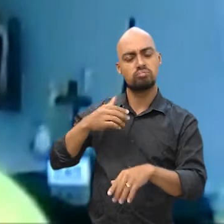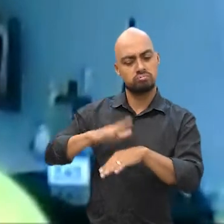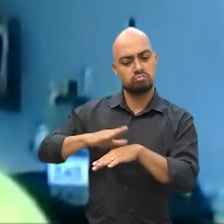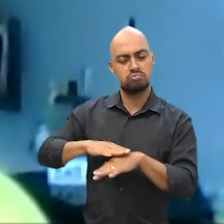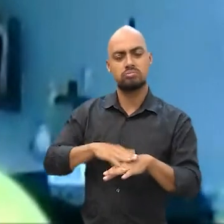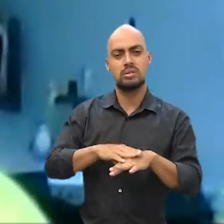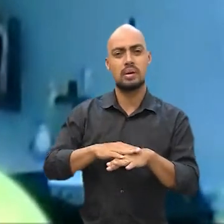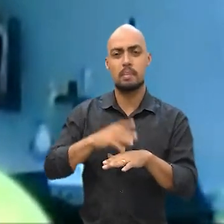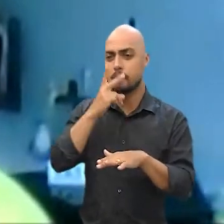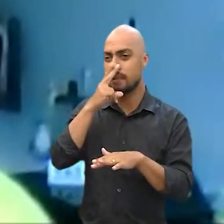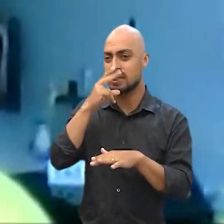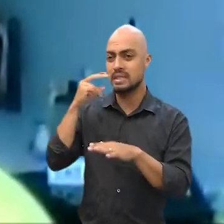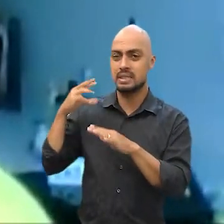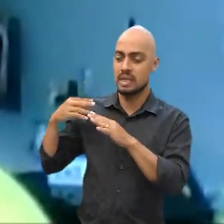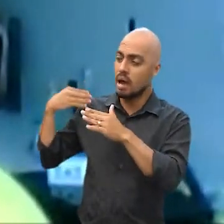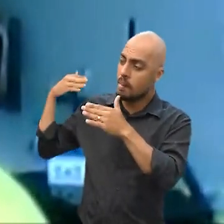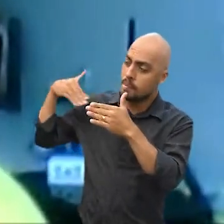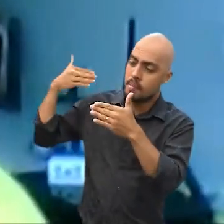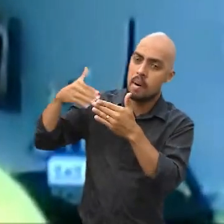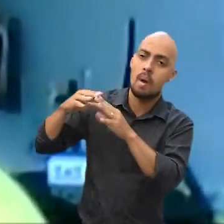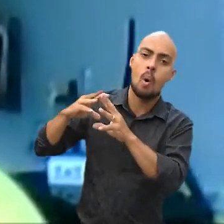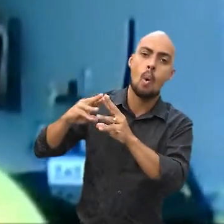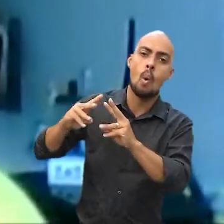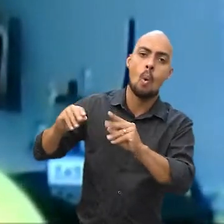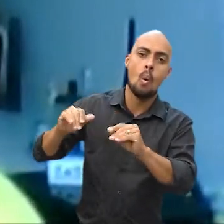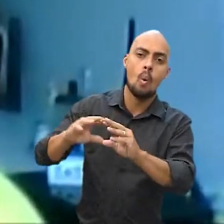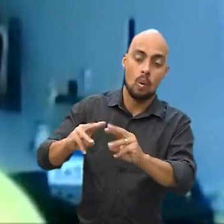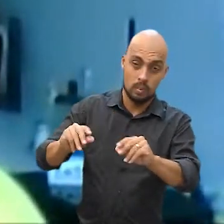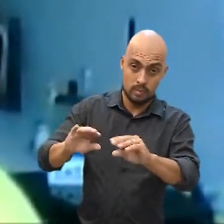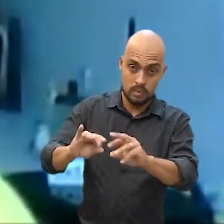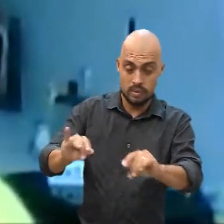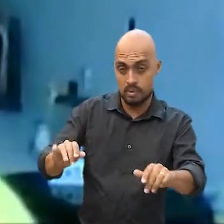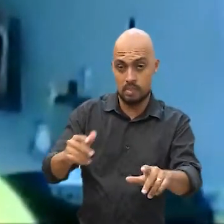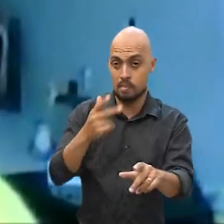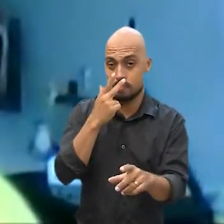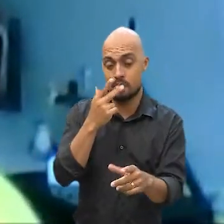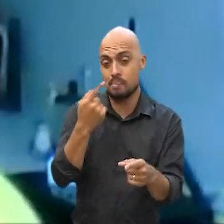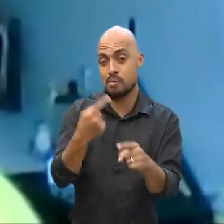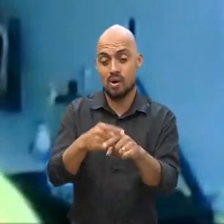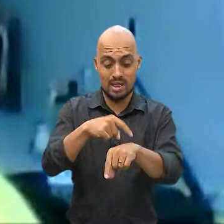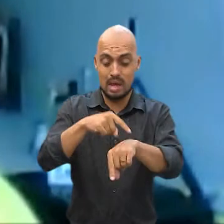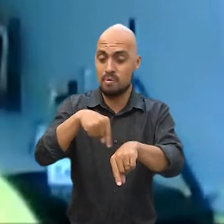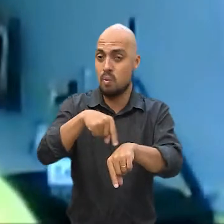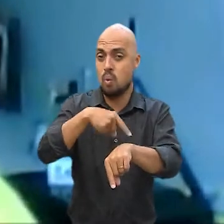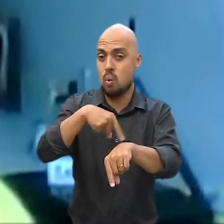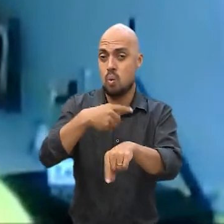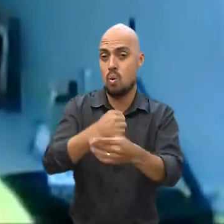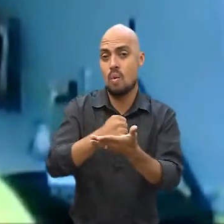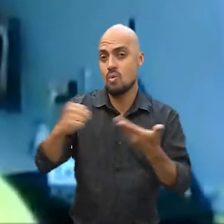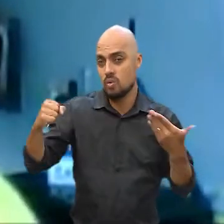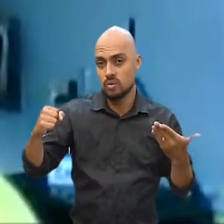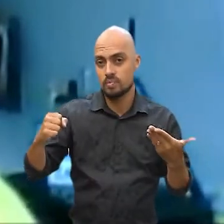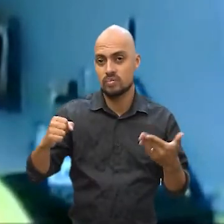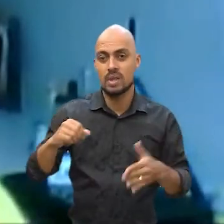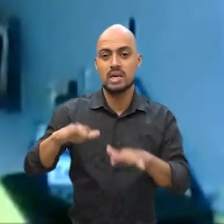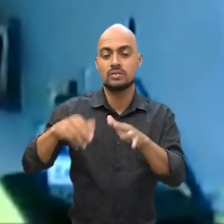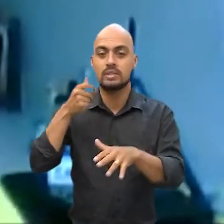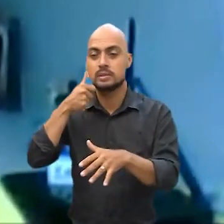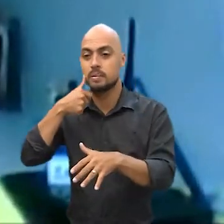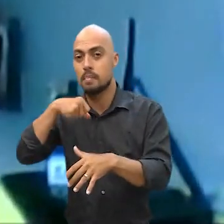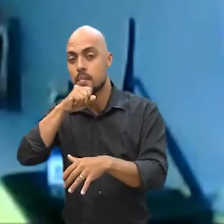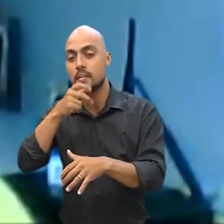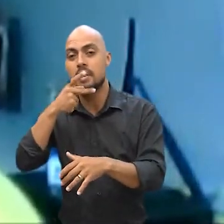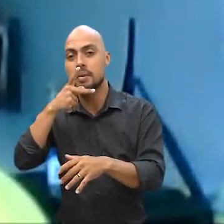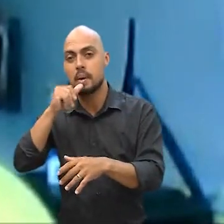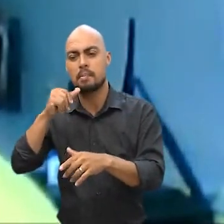se perdendo ao longo do tempo, devido ao tempo atribulado da família, né? O quanto a mãe e o pai trabalham, o quanto essa criança